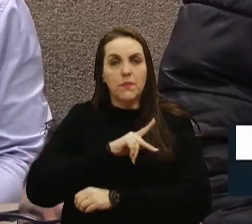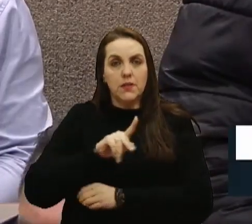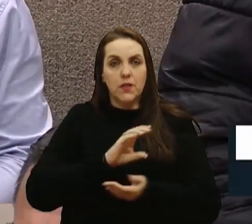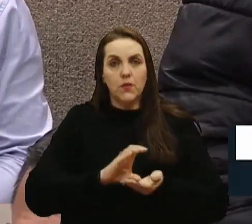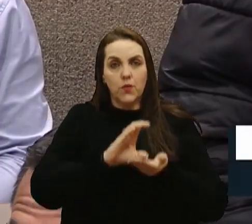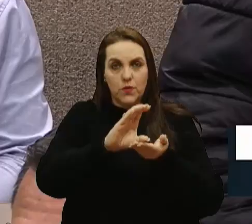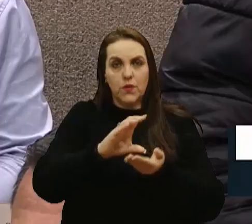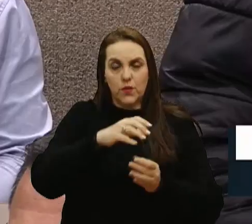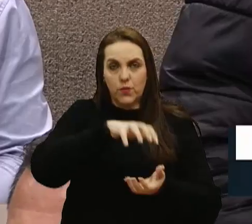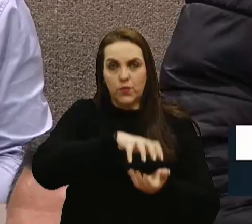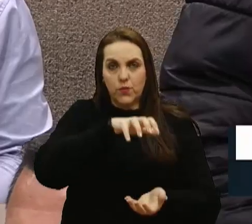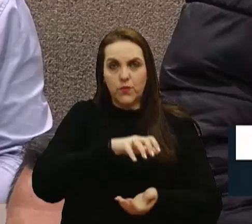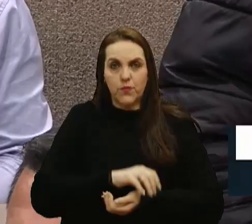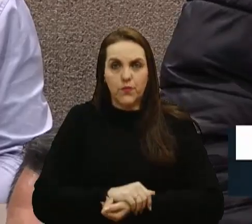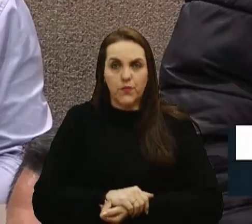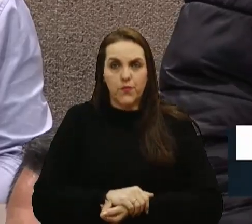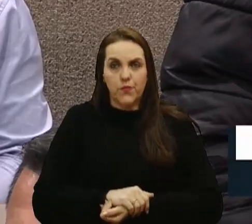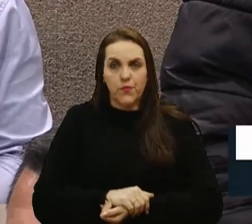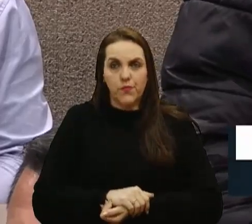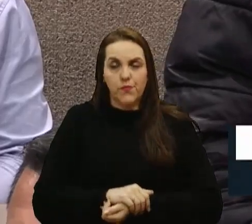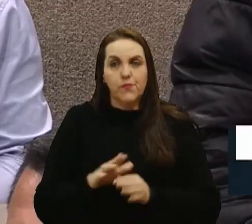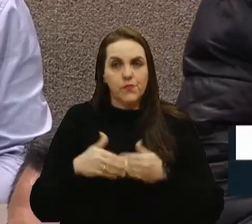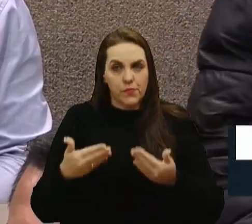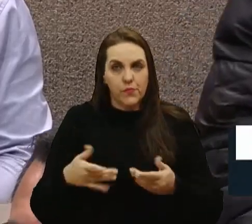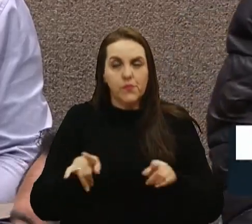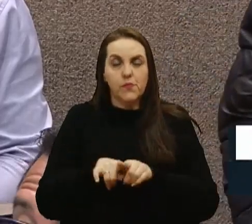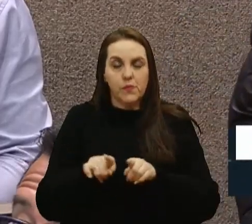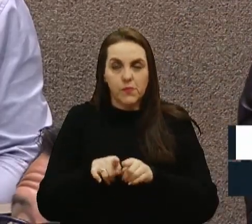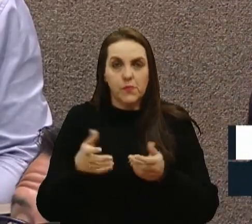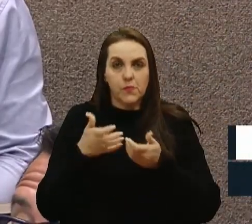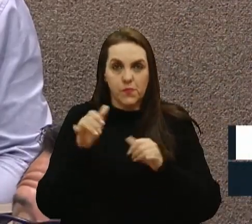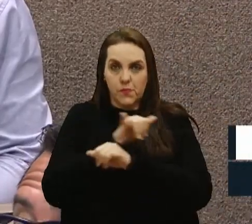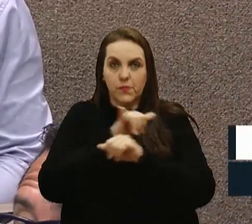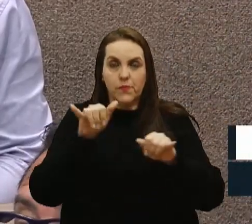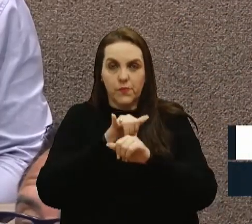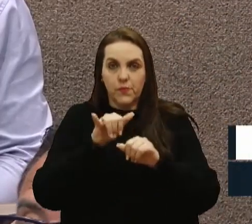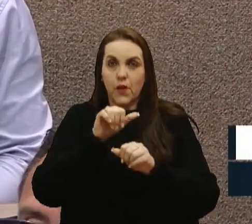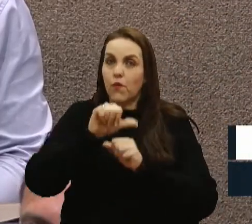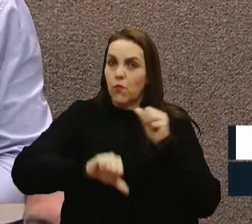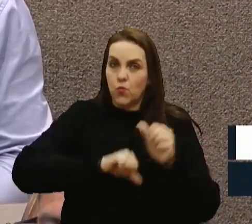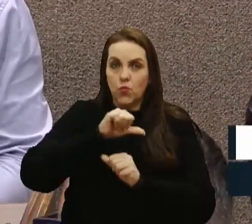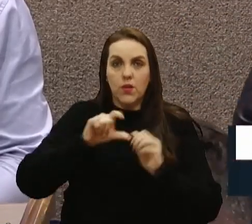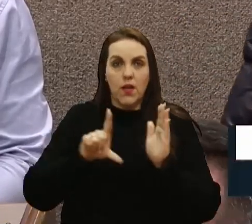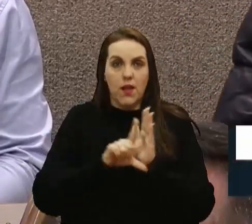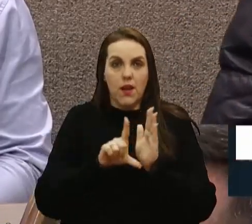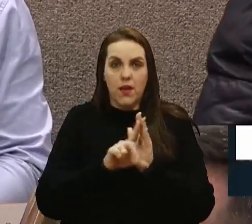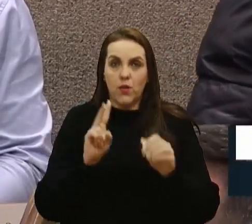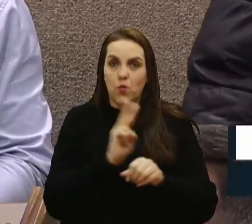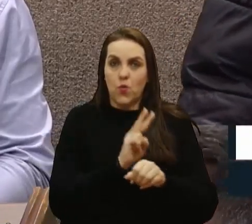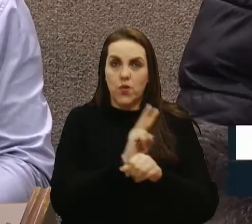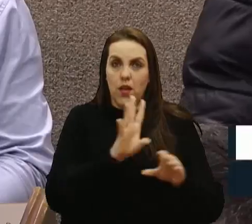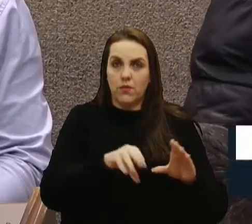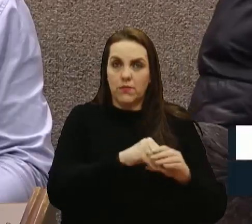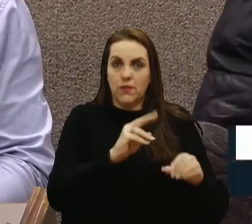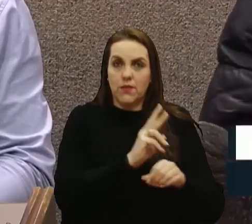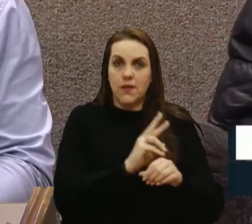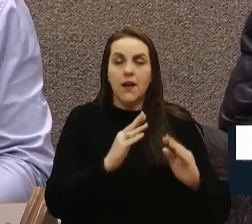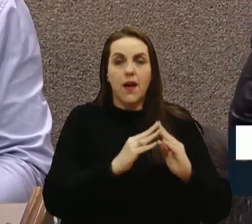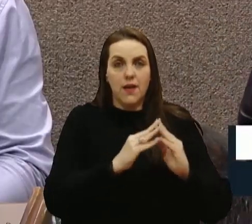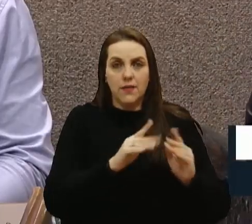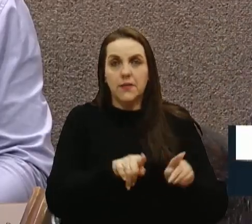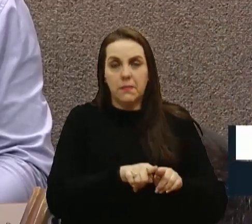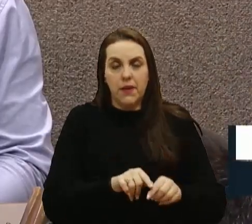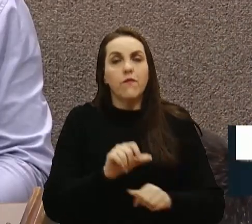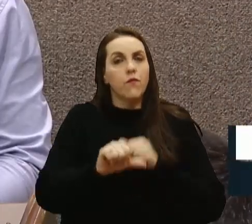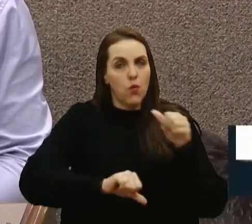Idoso. Então, inclusive, quero lhe informar que eu devo mudar a lei do cuidado subsidiado. Vou trabalhar para mudar a lei